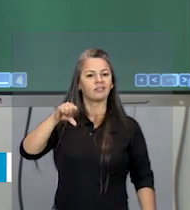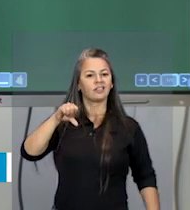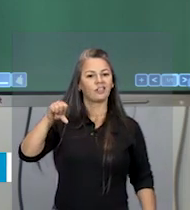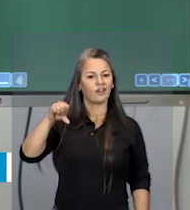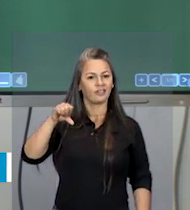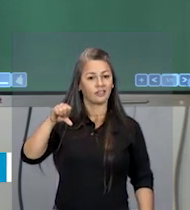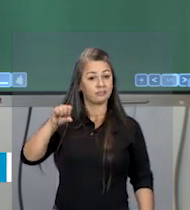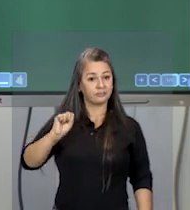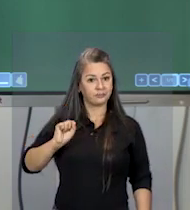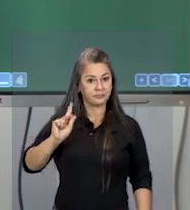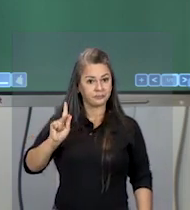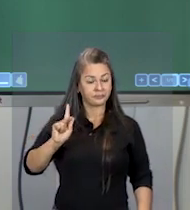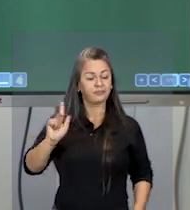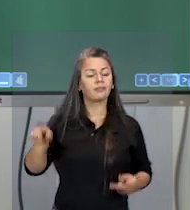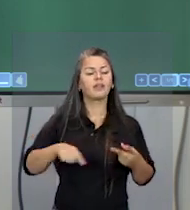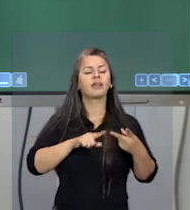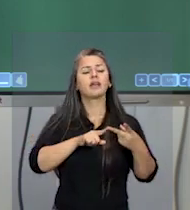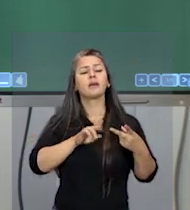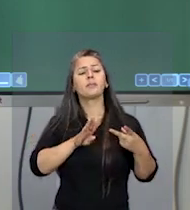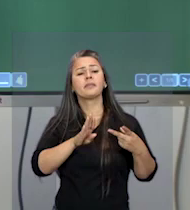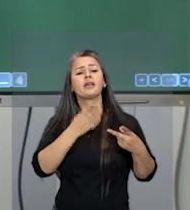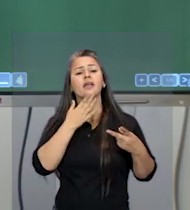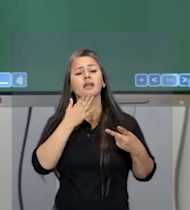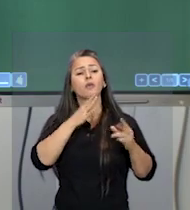maior 99. E as medidas